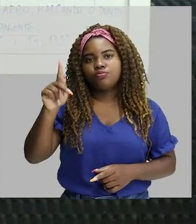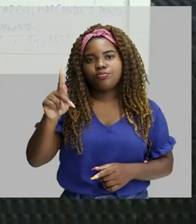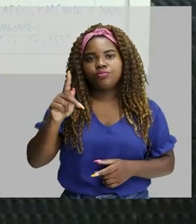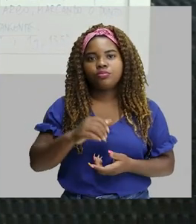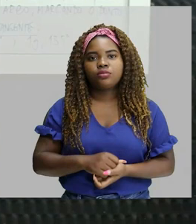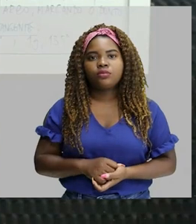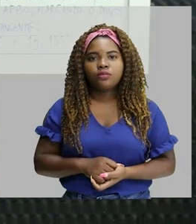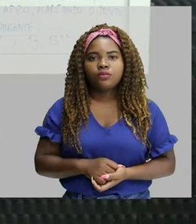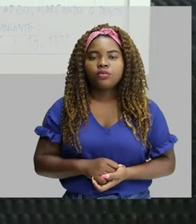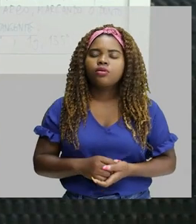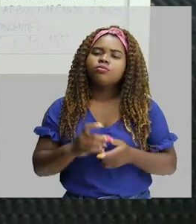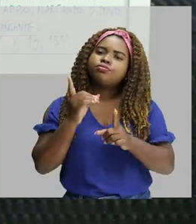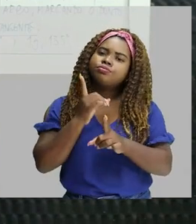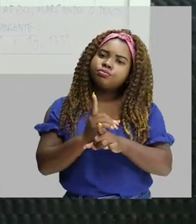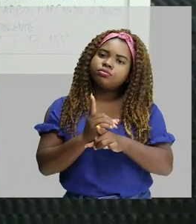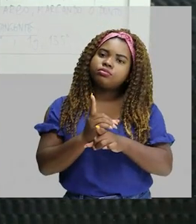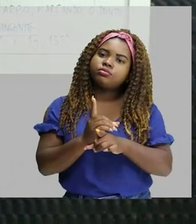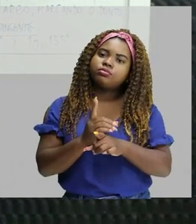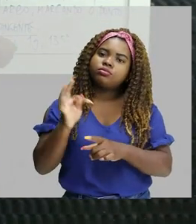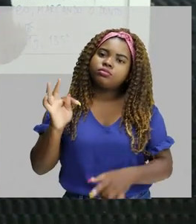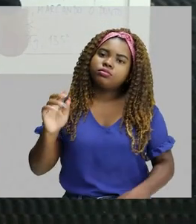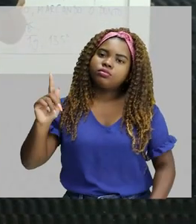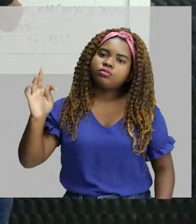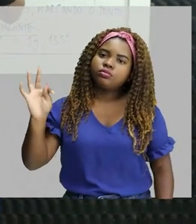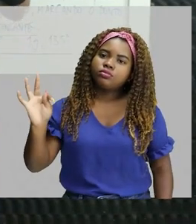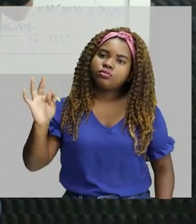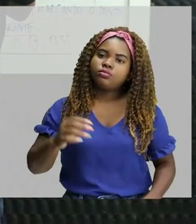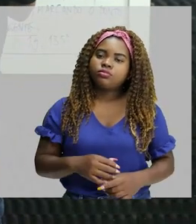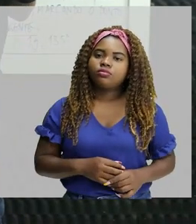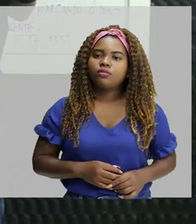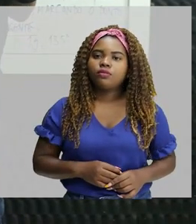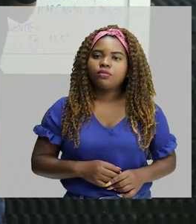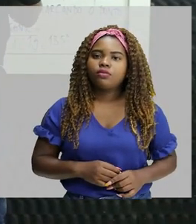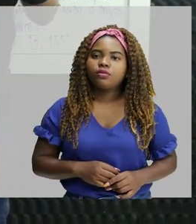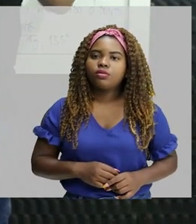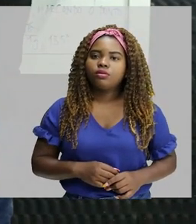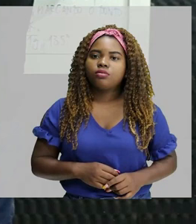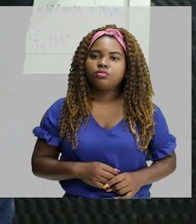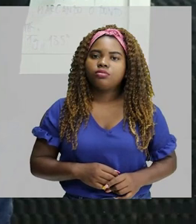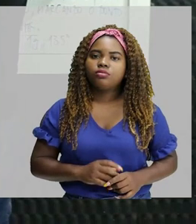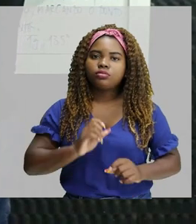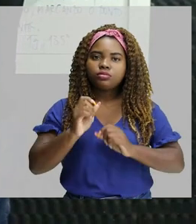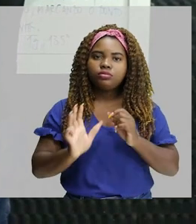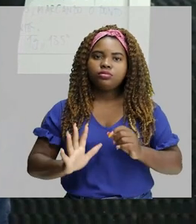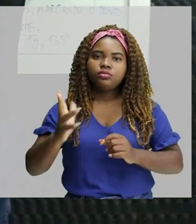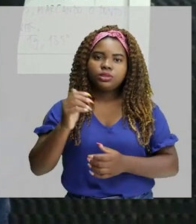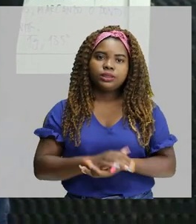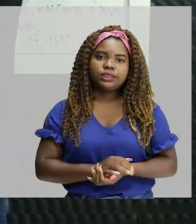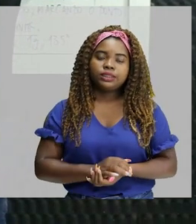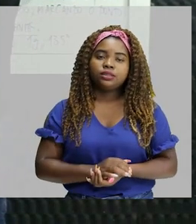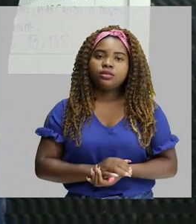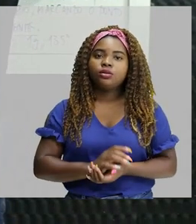para eu poder encontrar aqui a tangente desse arco aqui ó que que eu faço eu venho aqui uma reta